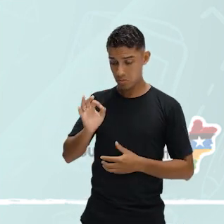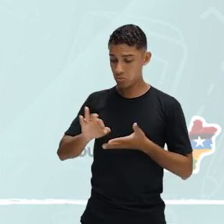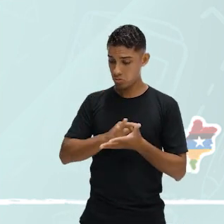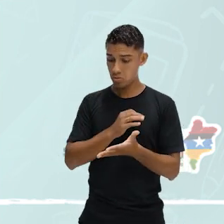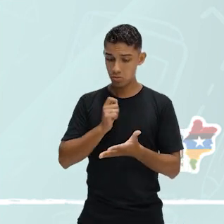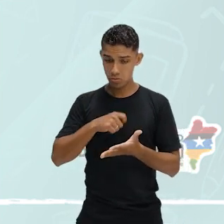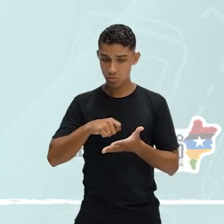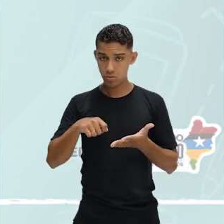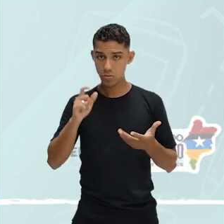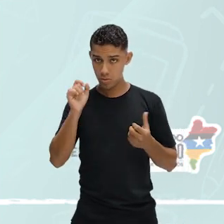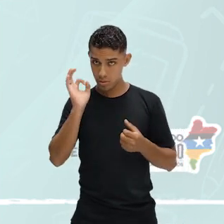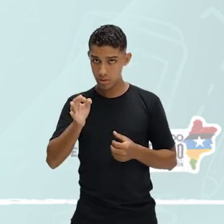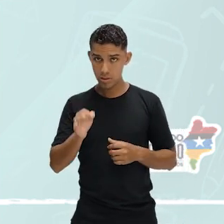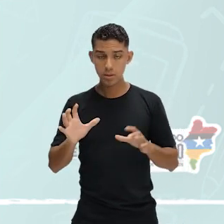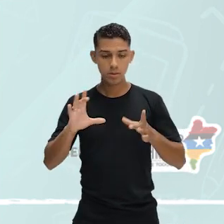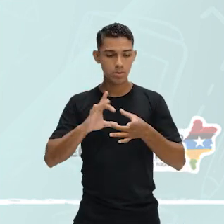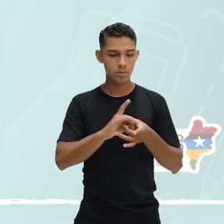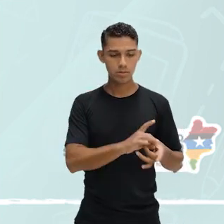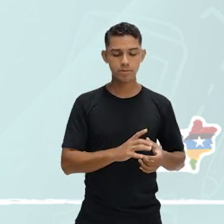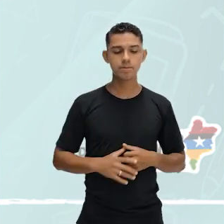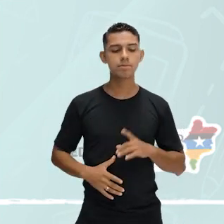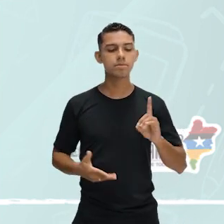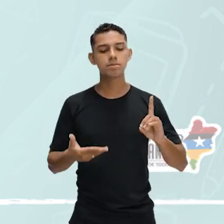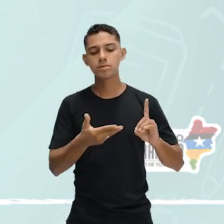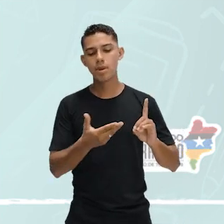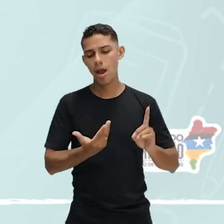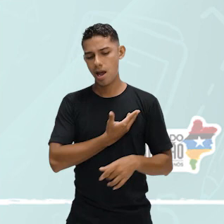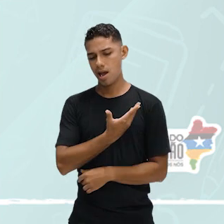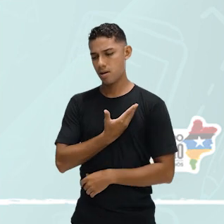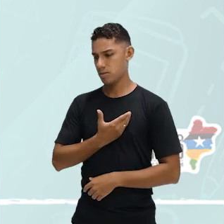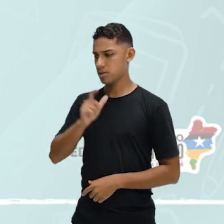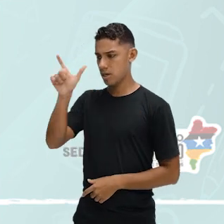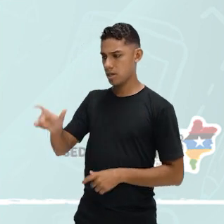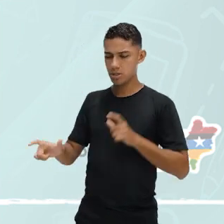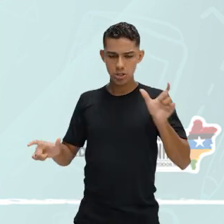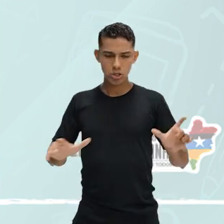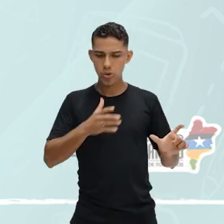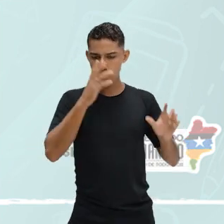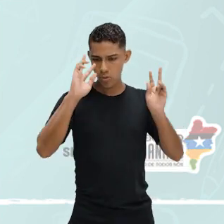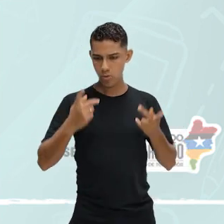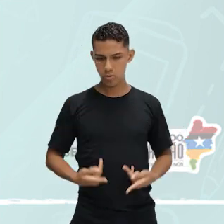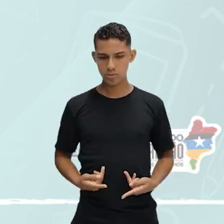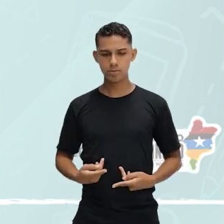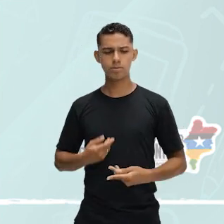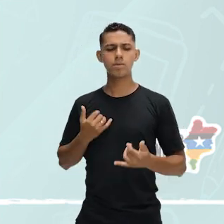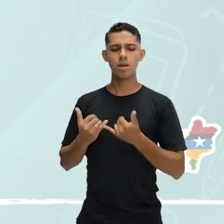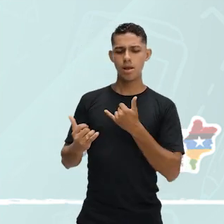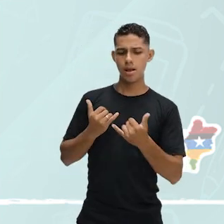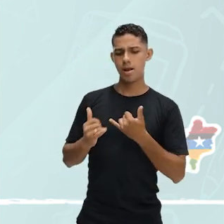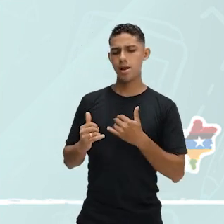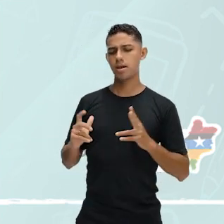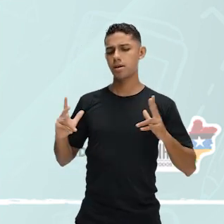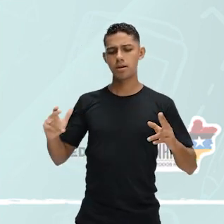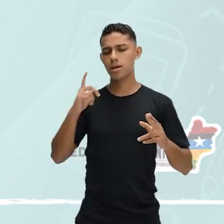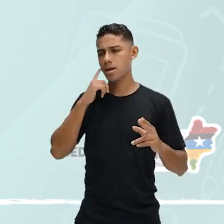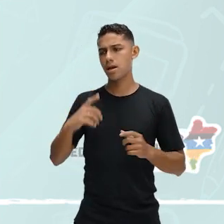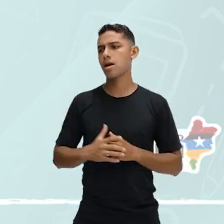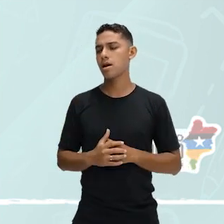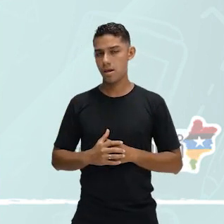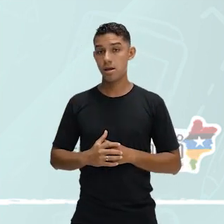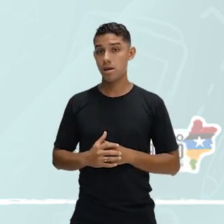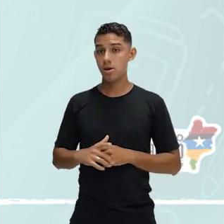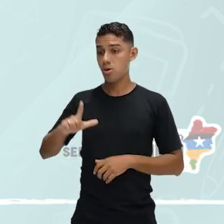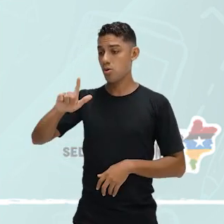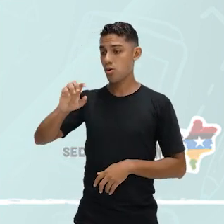dentro do contexto. Letra D, que a amizade entre os seres humanos era comparável à relação próxima que os lobos possuem